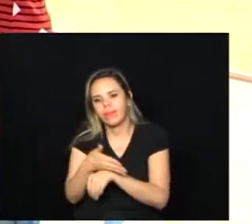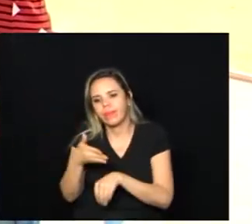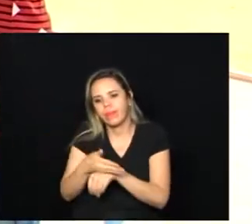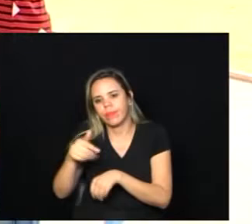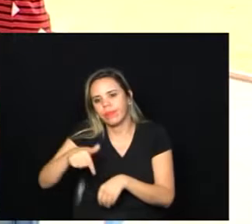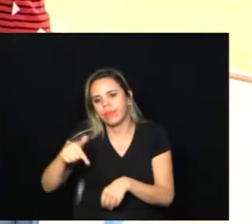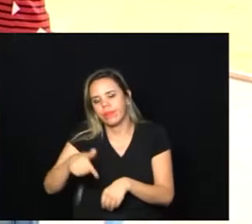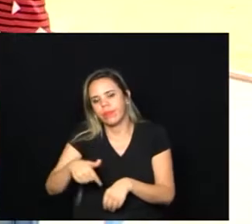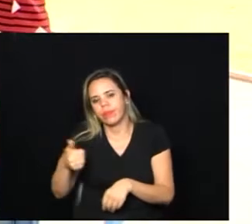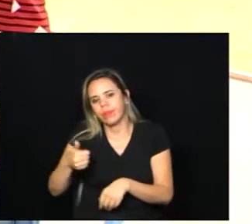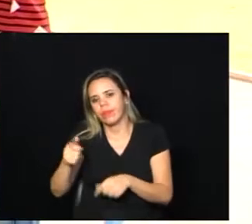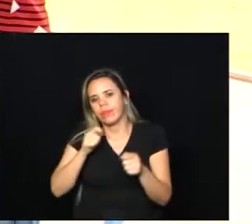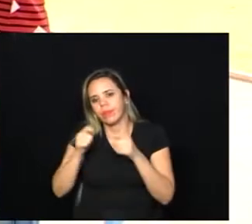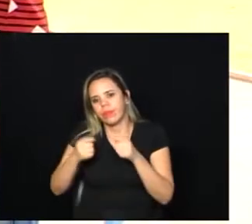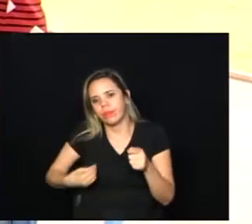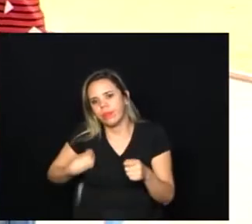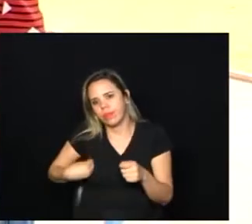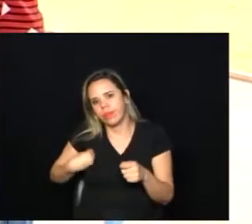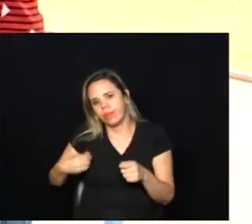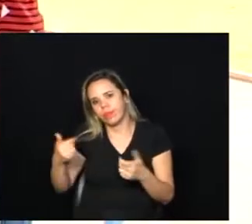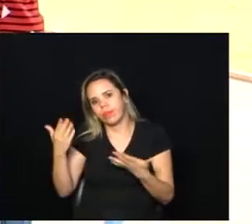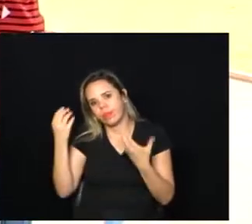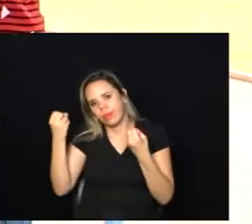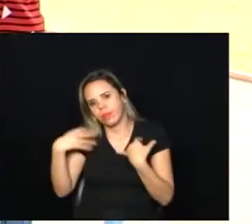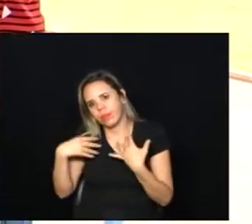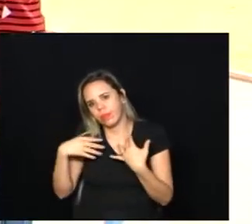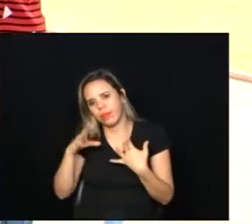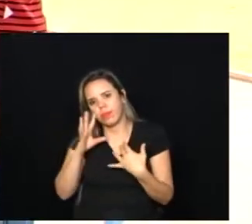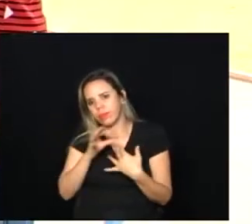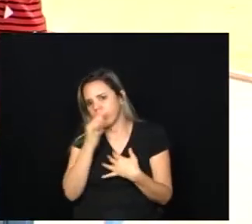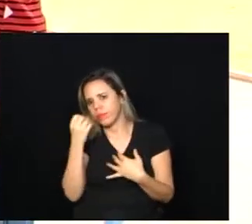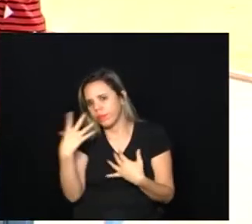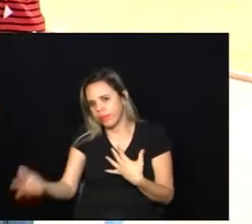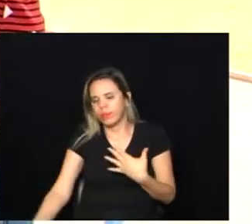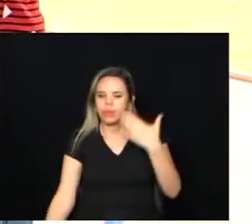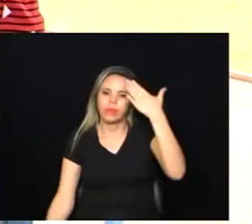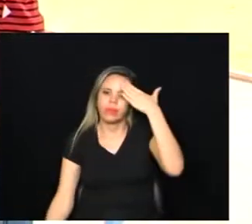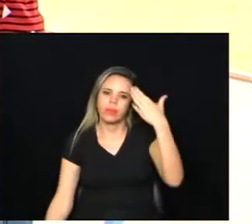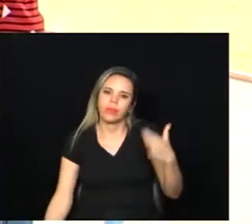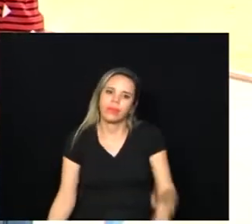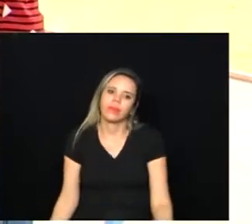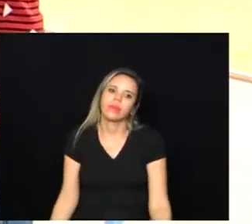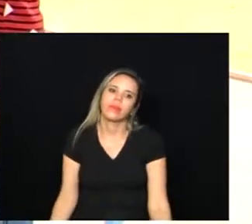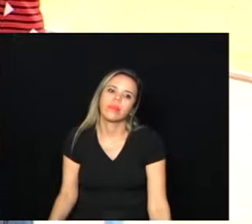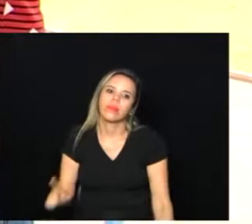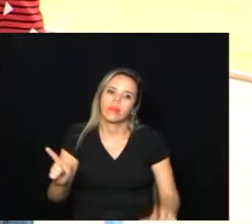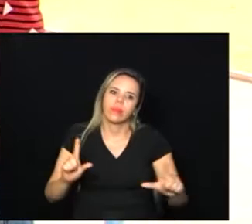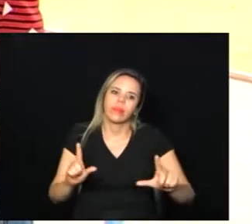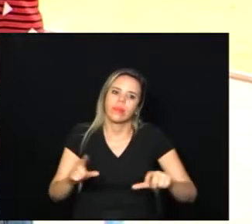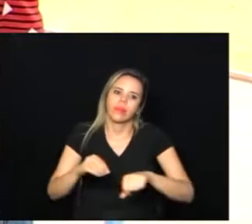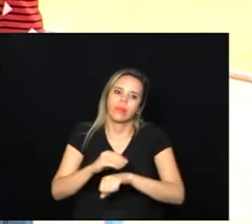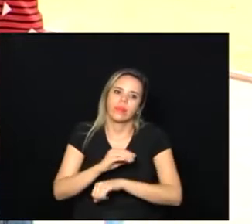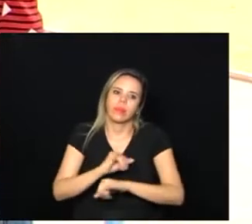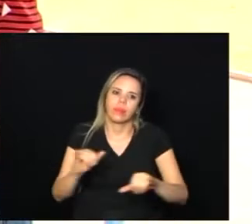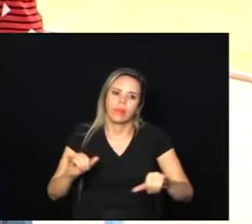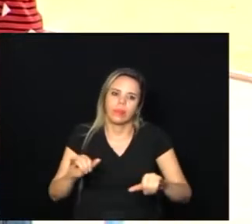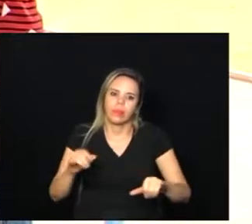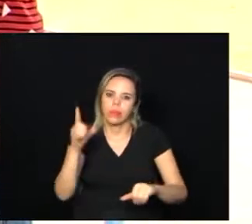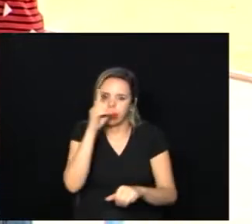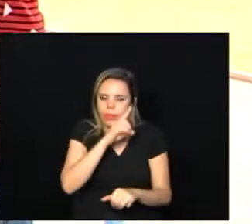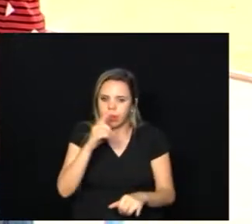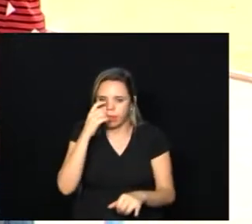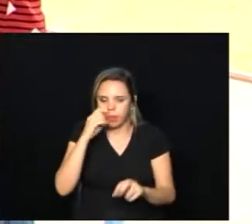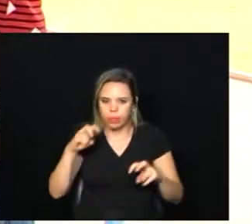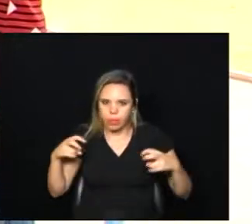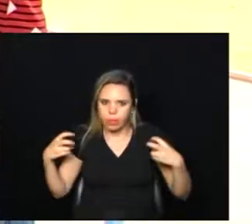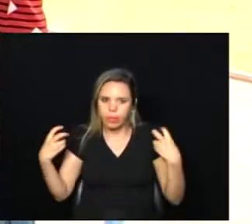participação. Sua primeira entrevista ao vivo, você estava me contando, foi muito bem, viu? Muito obrigado. Show de bola. E a TV Câmara vai transmitir o jogo domingo no